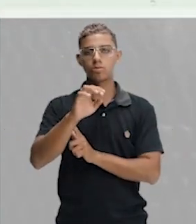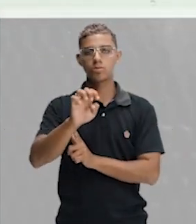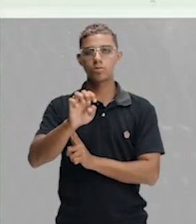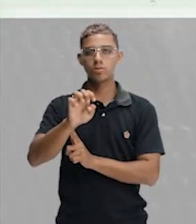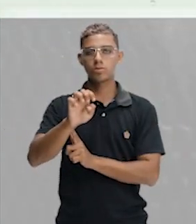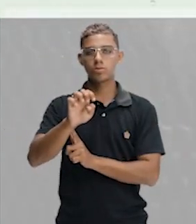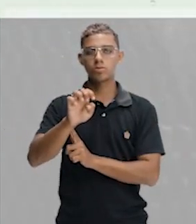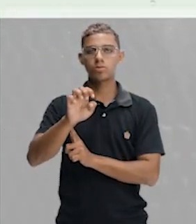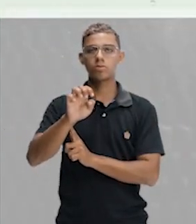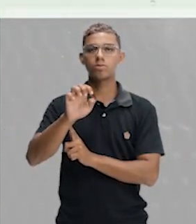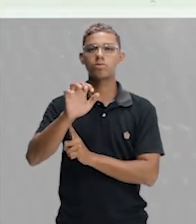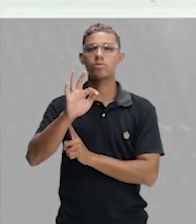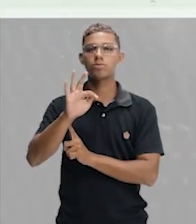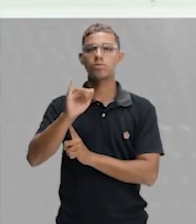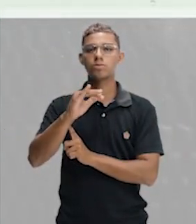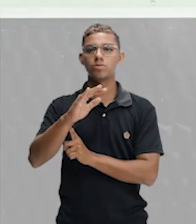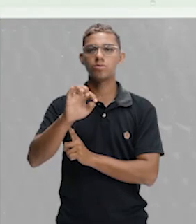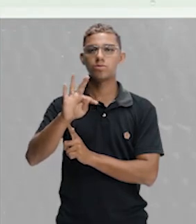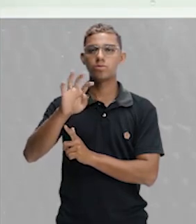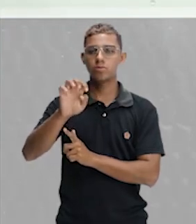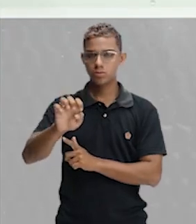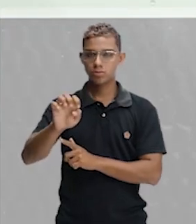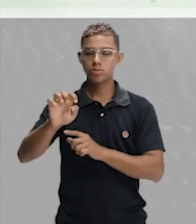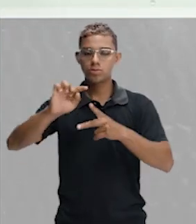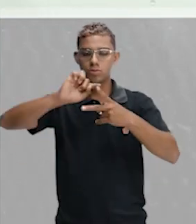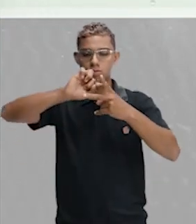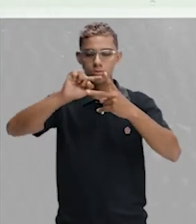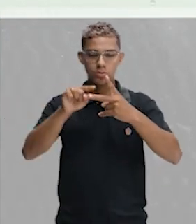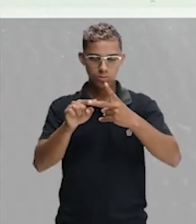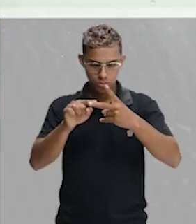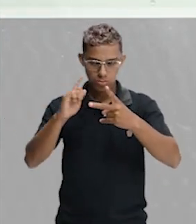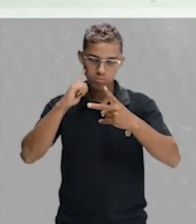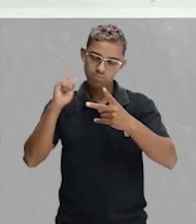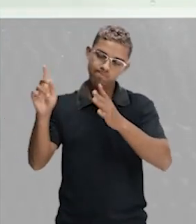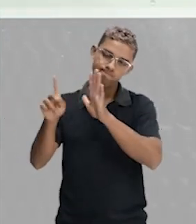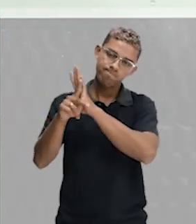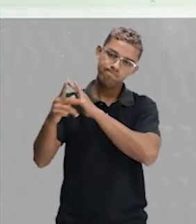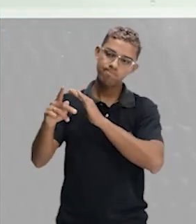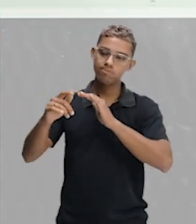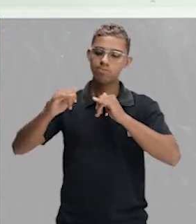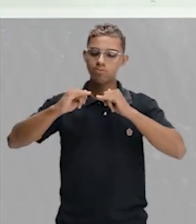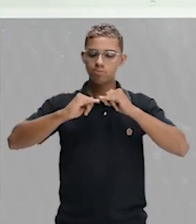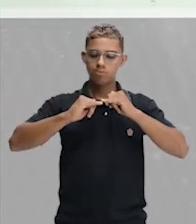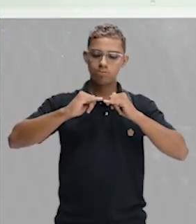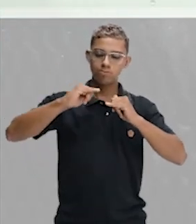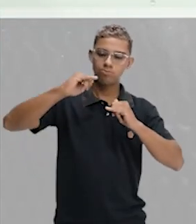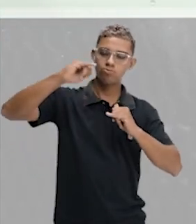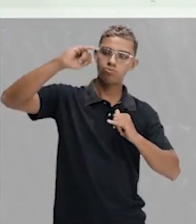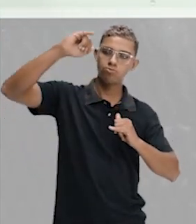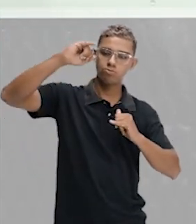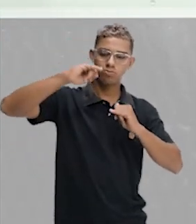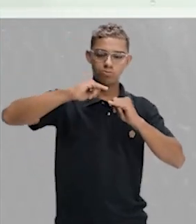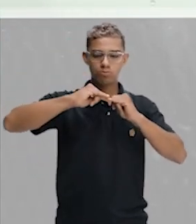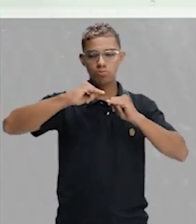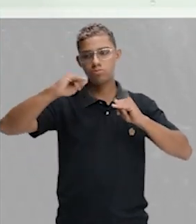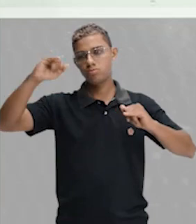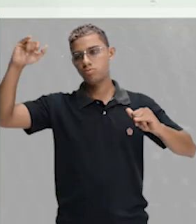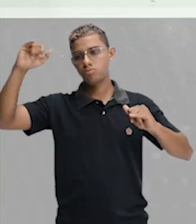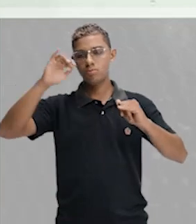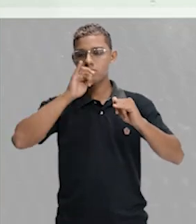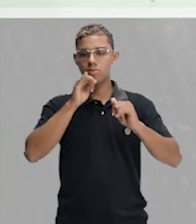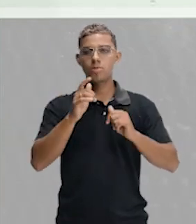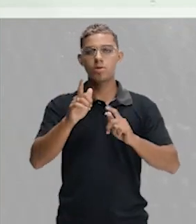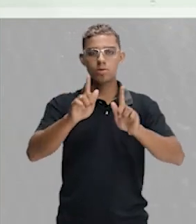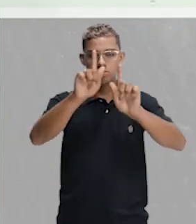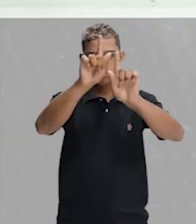ou declividade né que vai determinar a inclinação da sua reta tá a sua reta que tá no plano